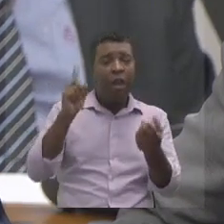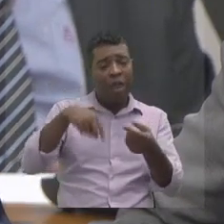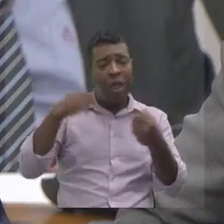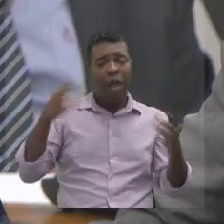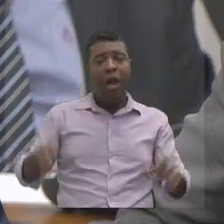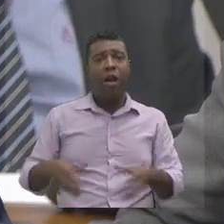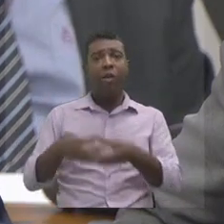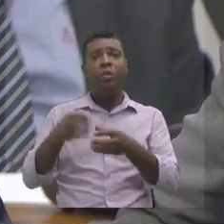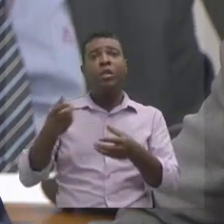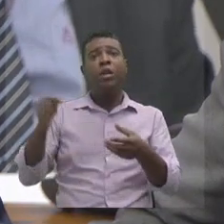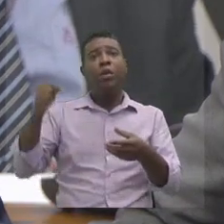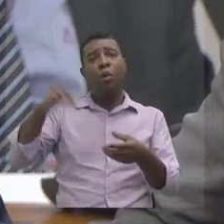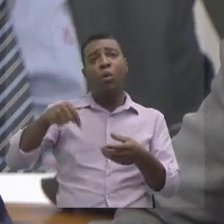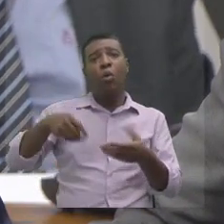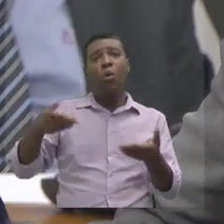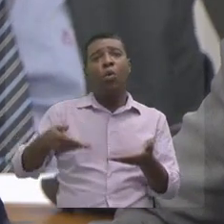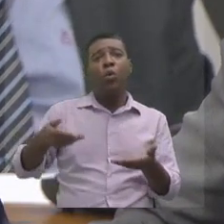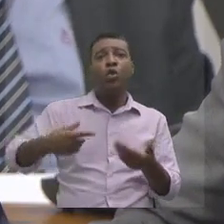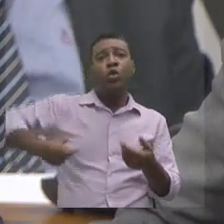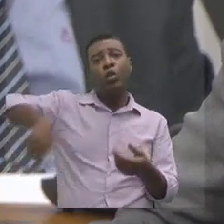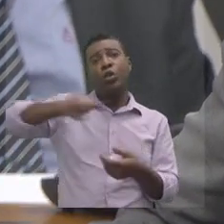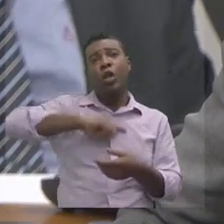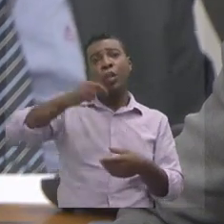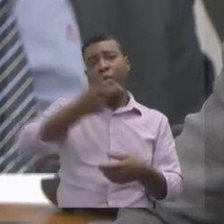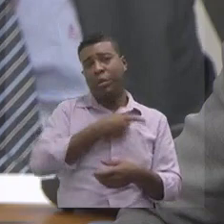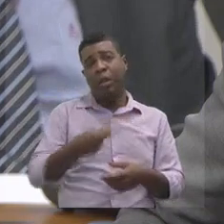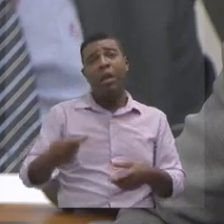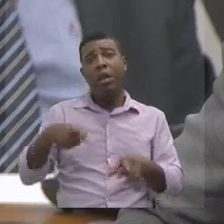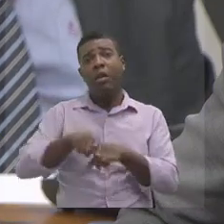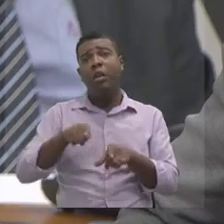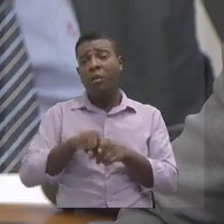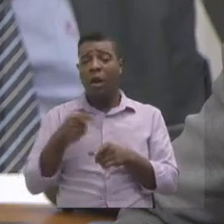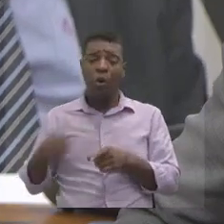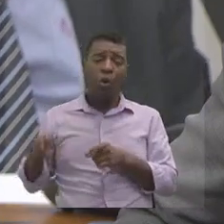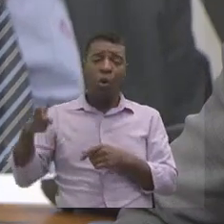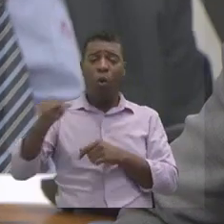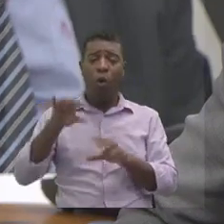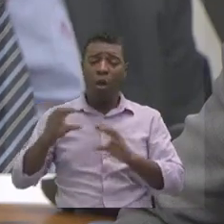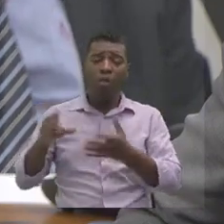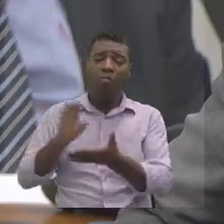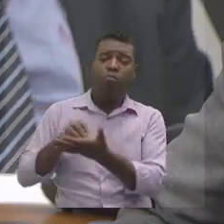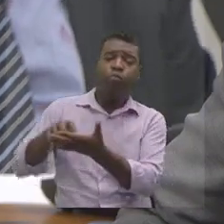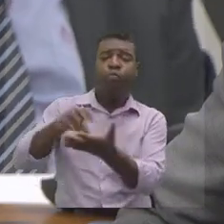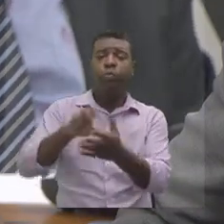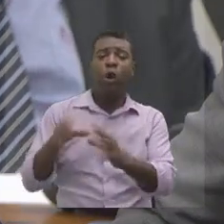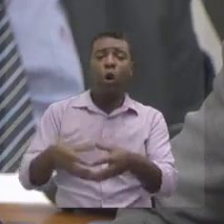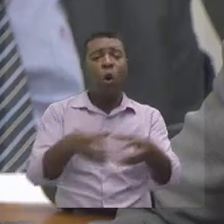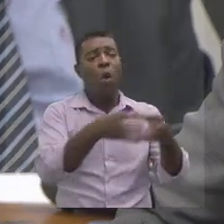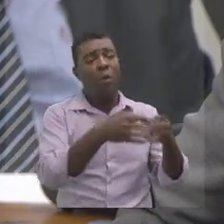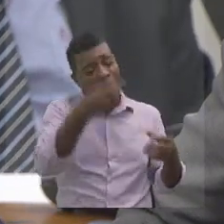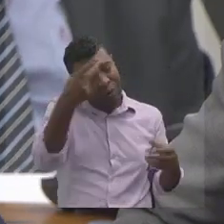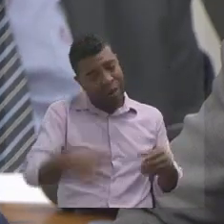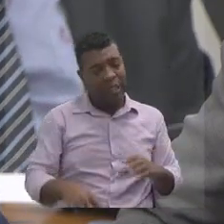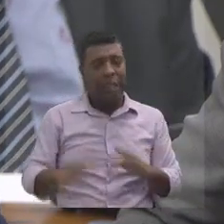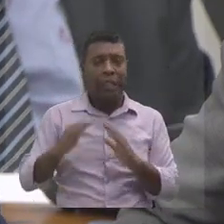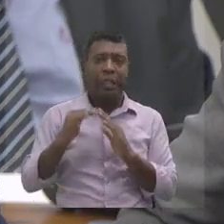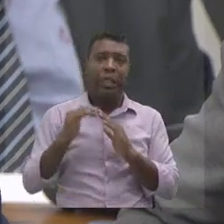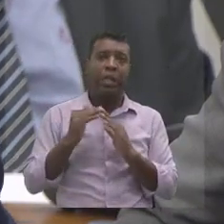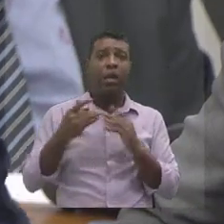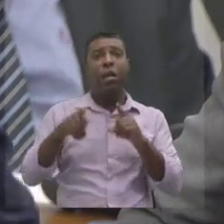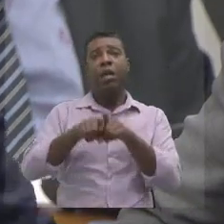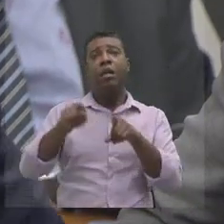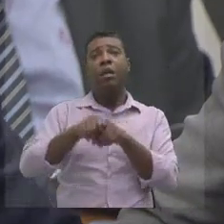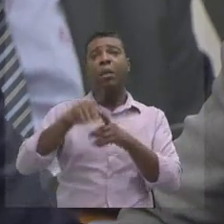de transporte comunicação é obras públicas E tantas outras comissões desta casa e demandas que chegam também até os deputados através dos seus dias dia